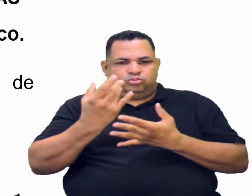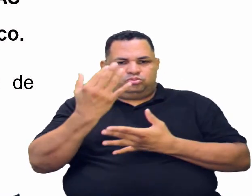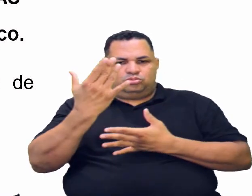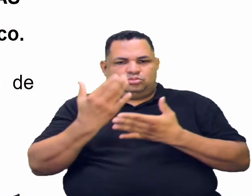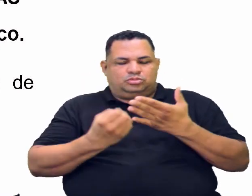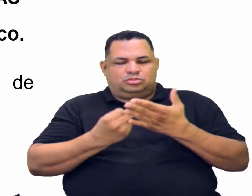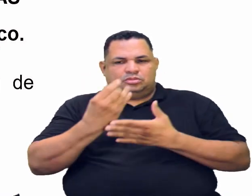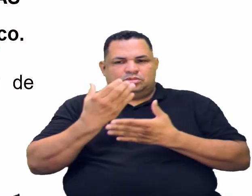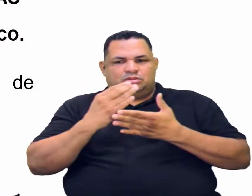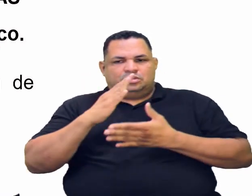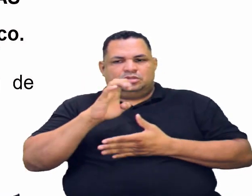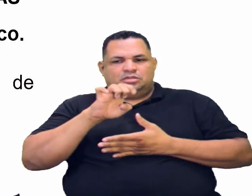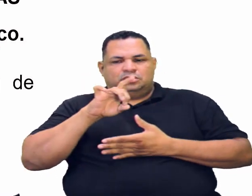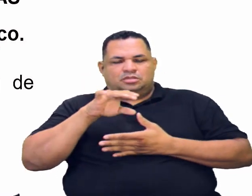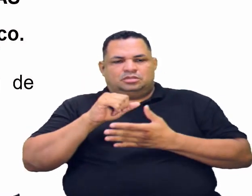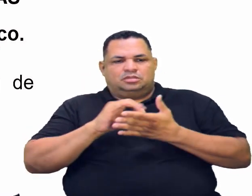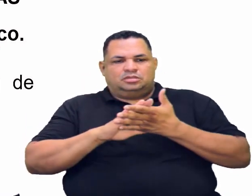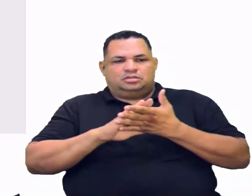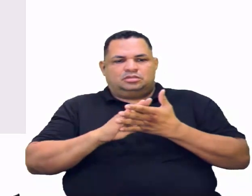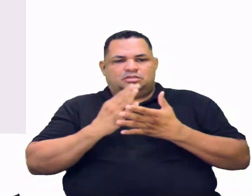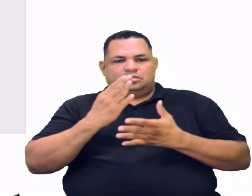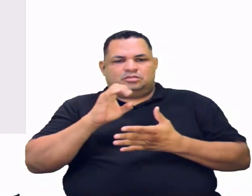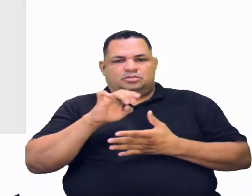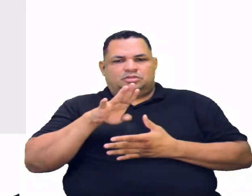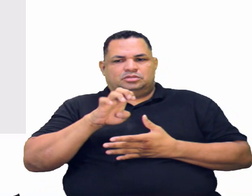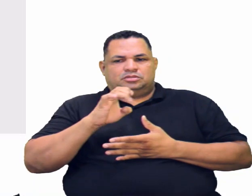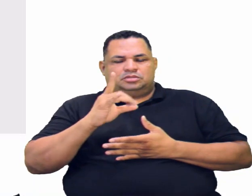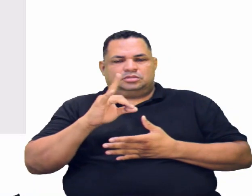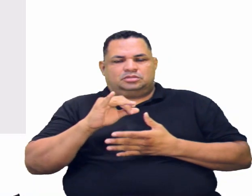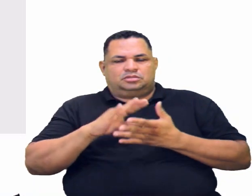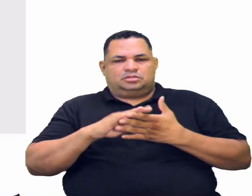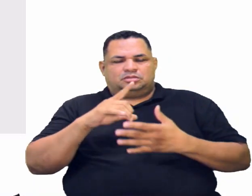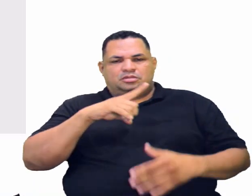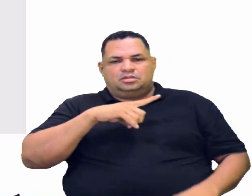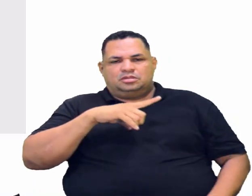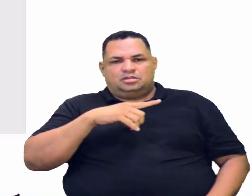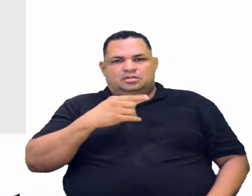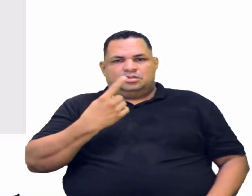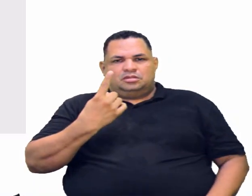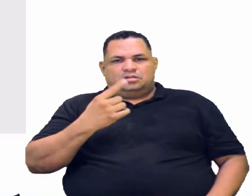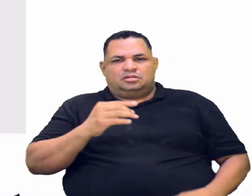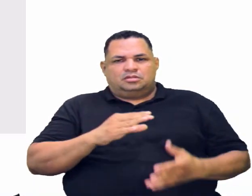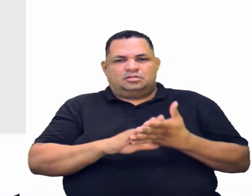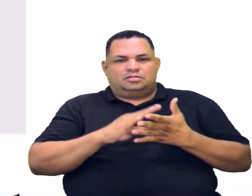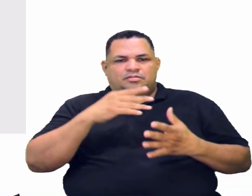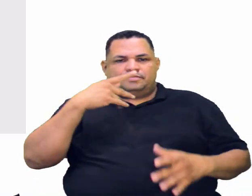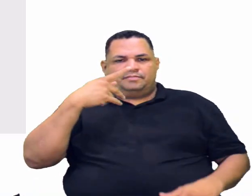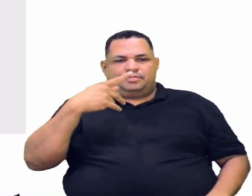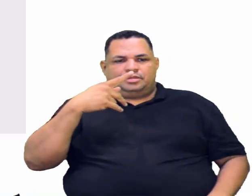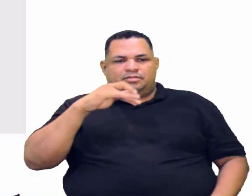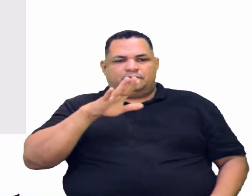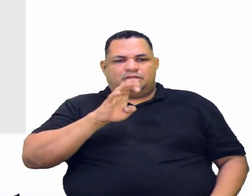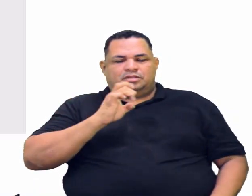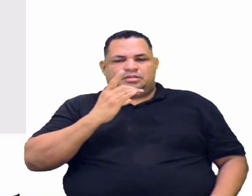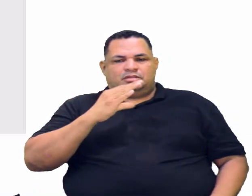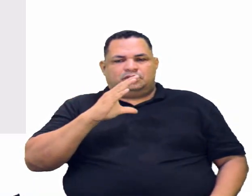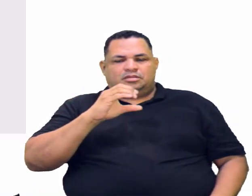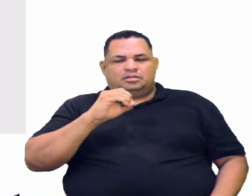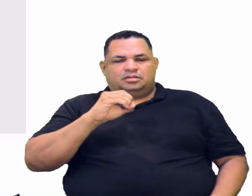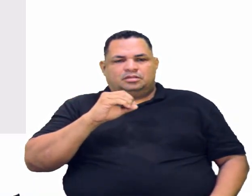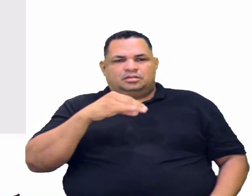de uma cetona, o carbonato de cálcio. Então, a gente tem aqui o permanganato de cálcio, que é